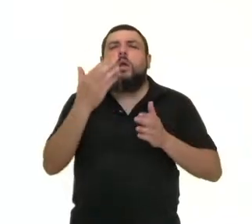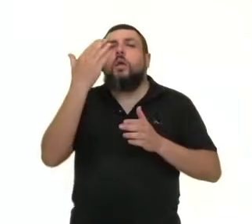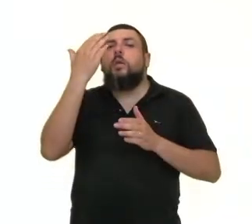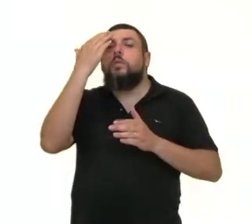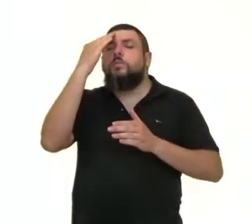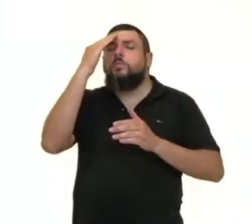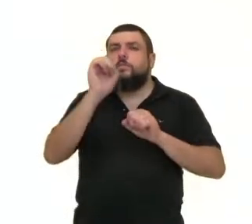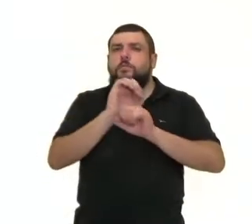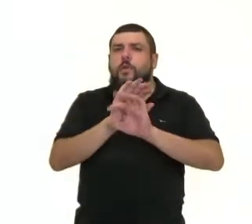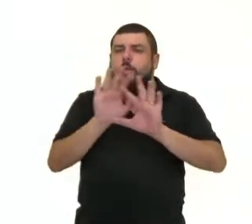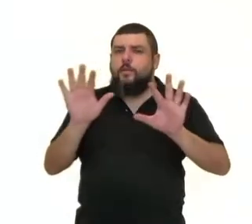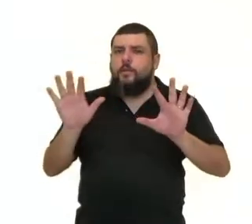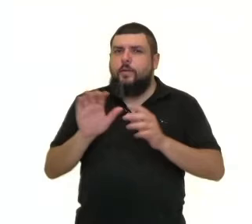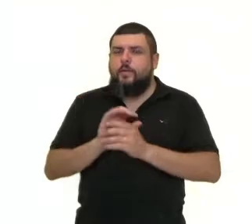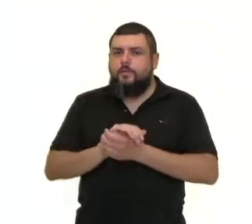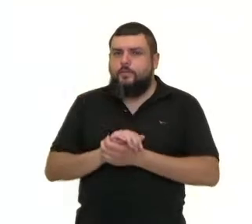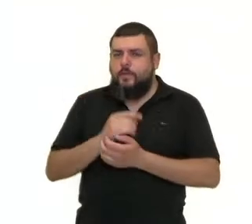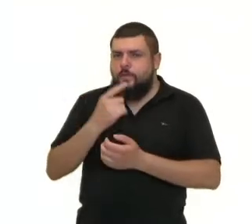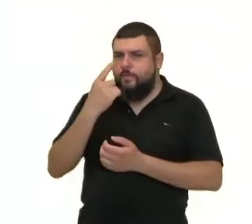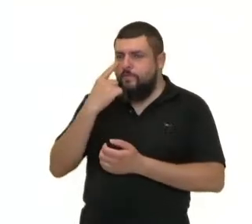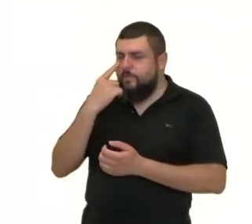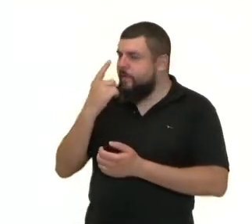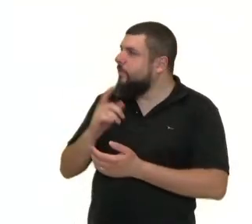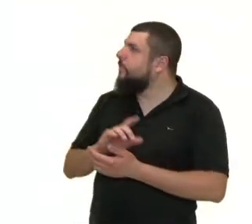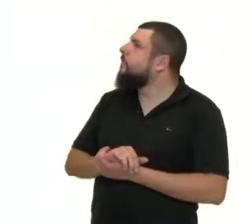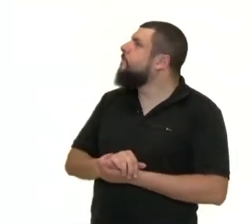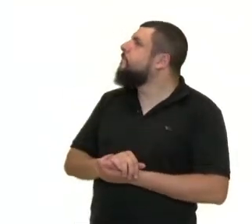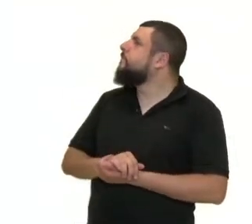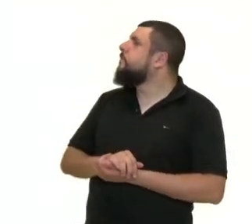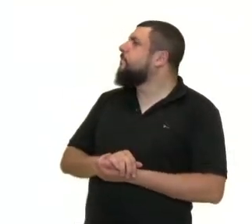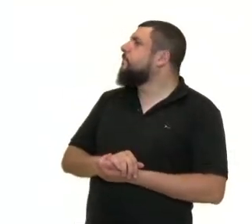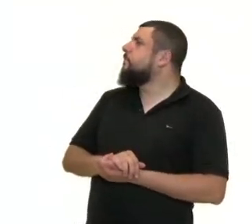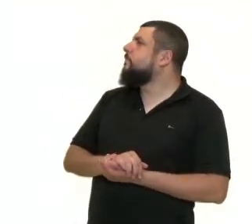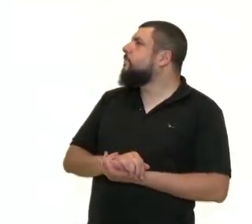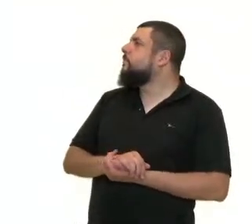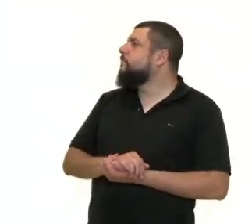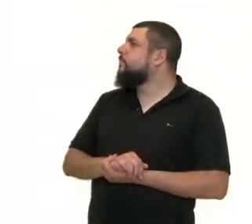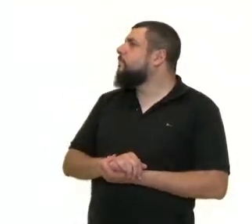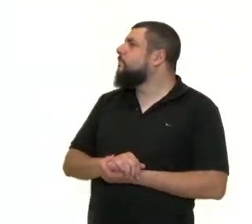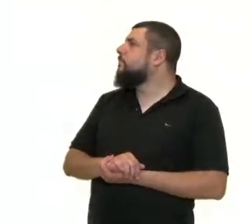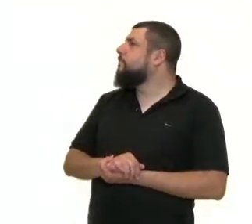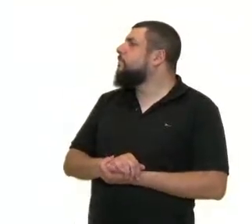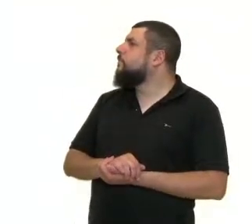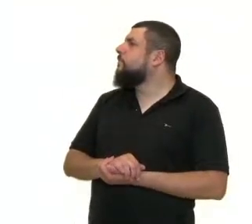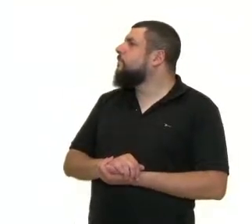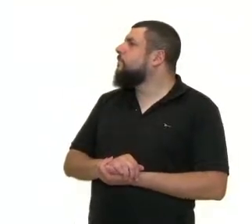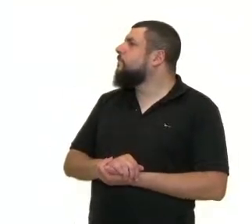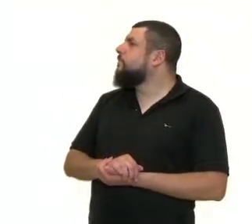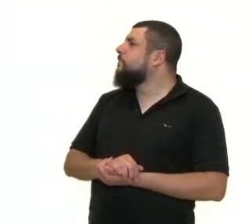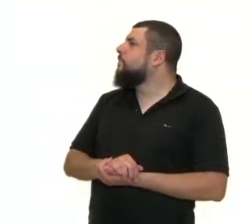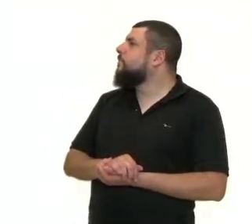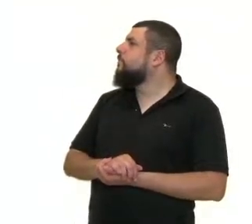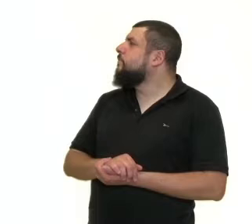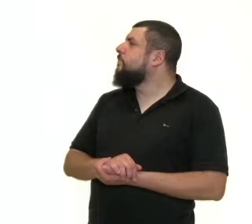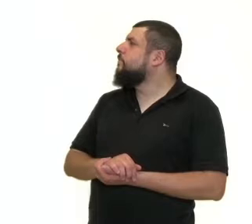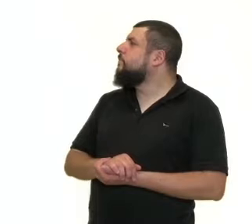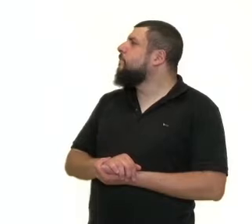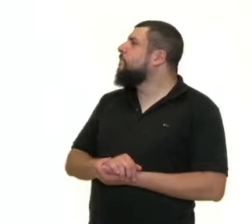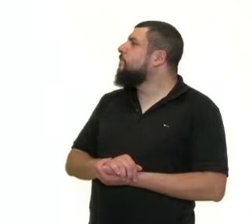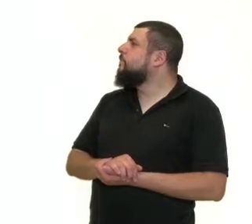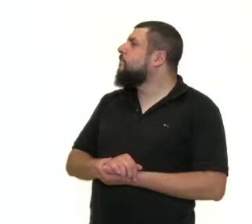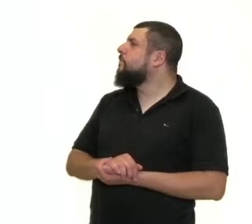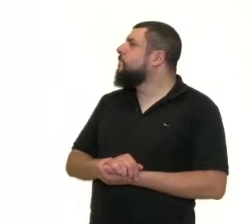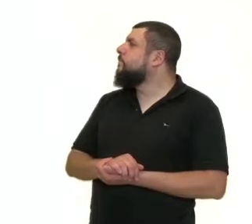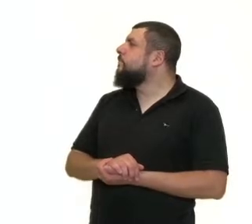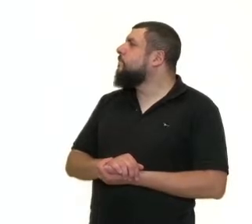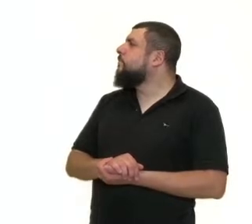mais? Damos o nome de conjunção ou locução conjuntiva coordenativa às palavras